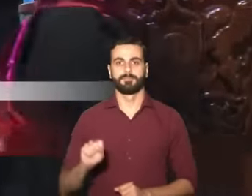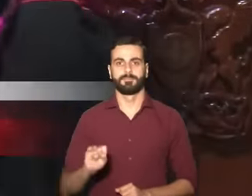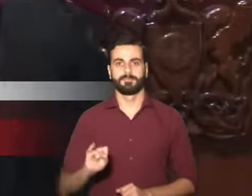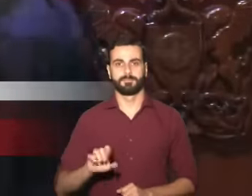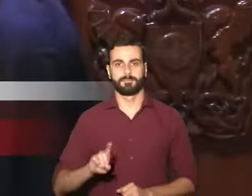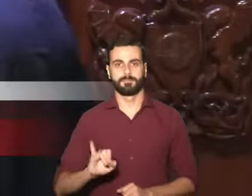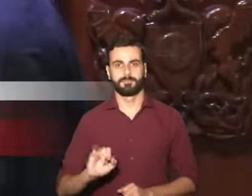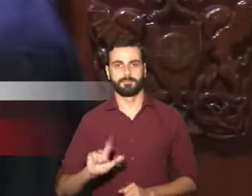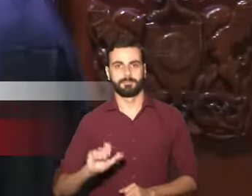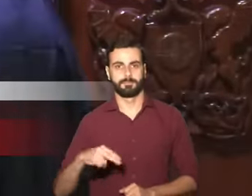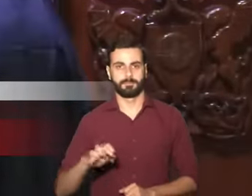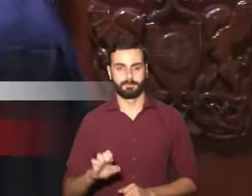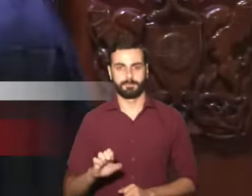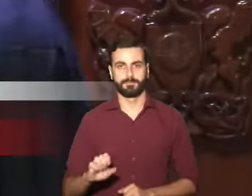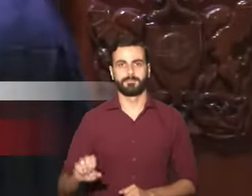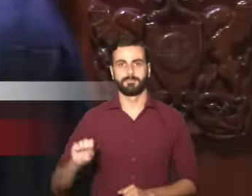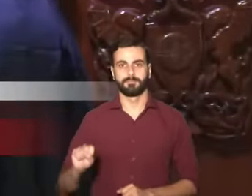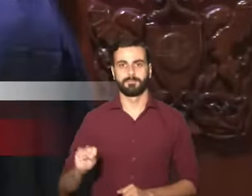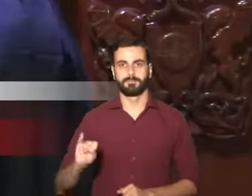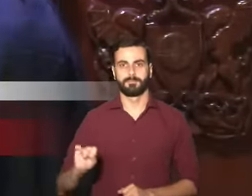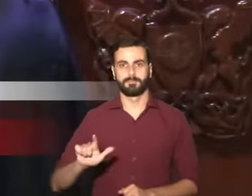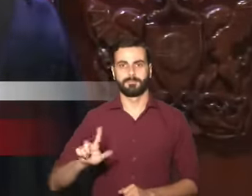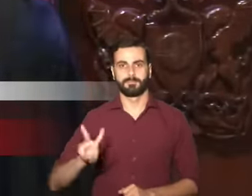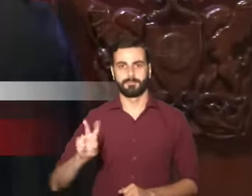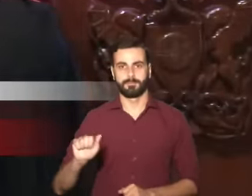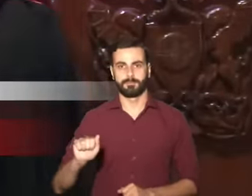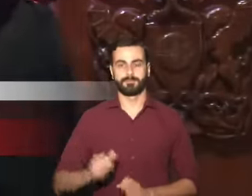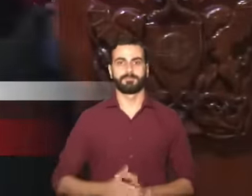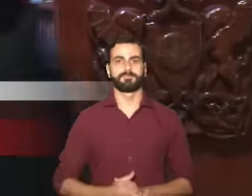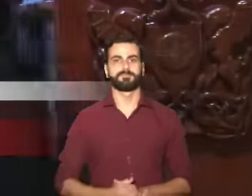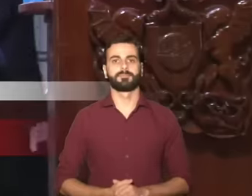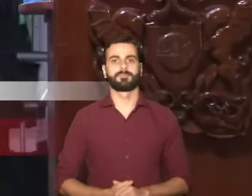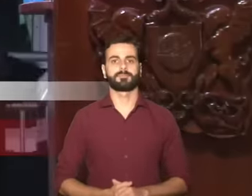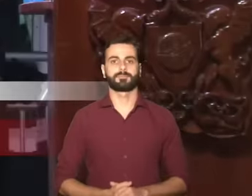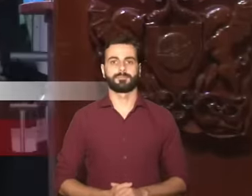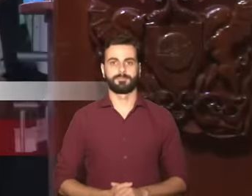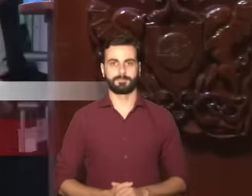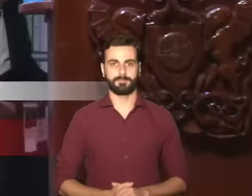Cindilaine Trevenzoli da Silva.